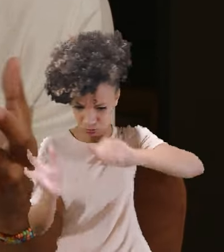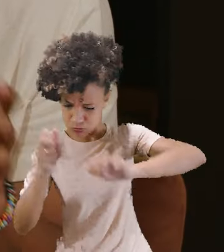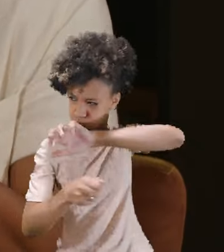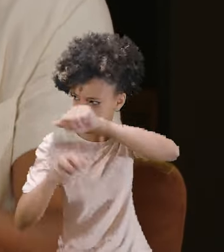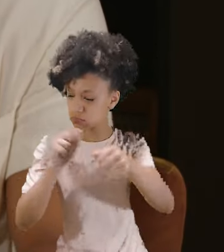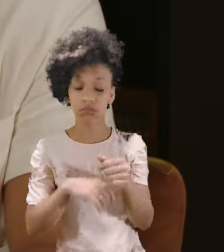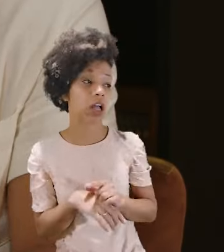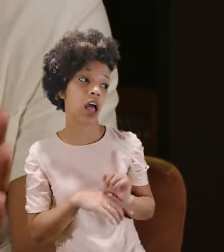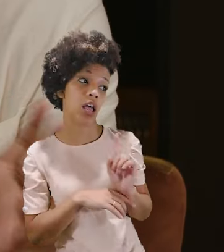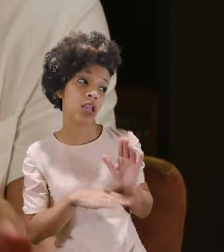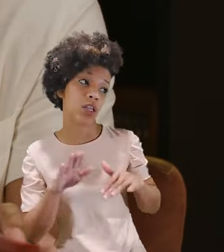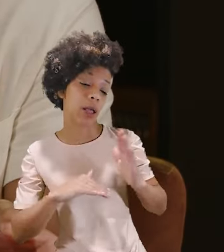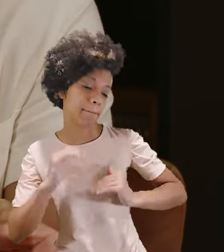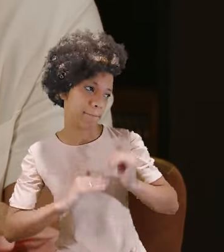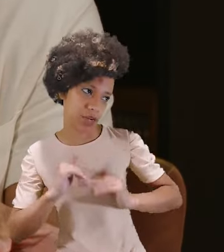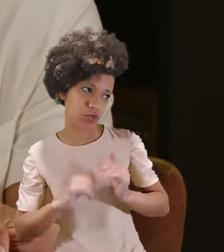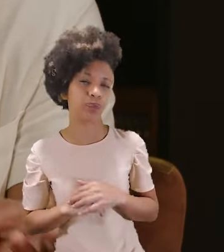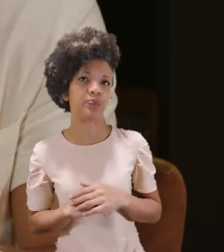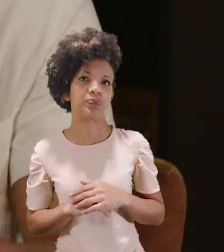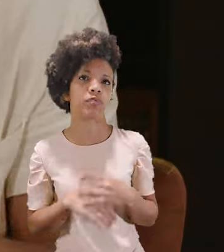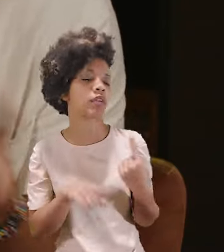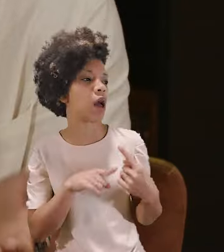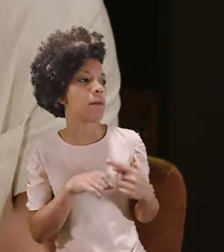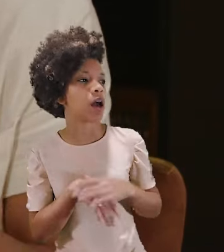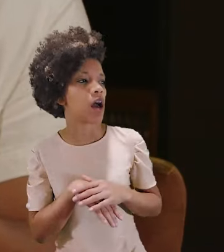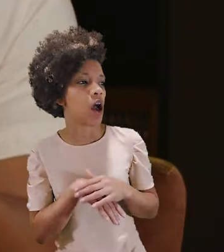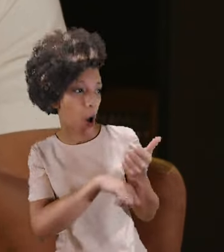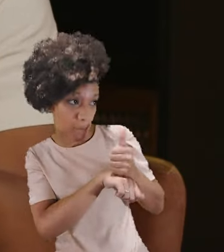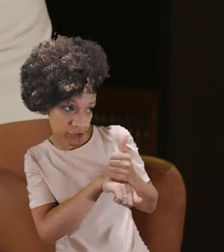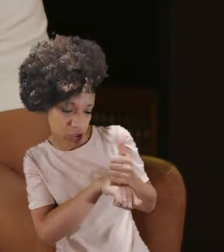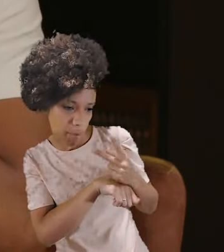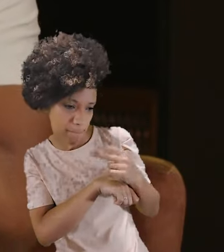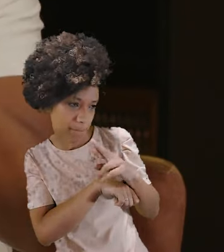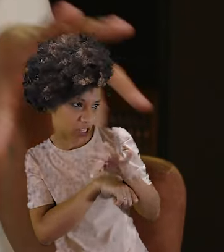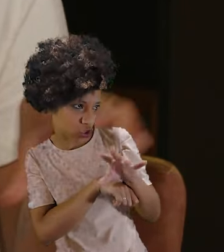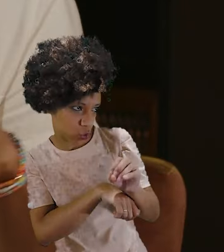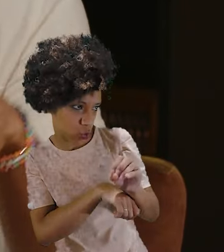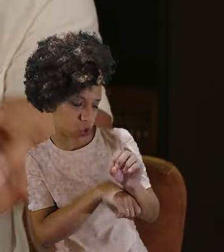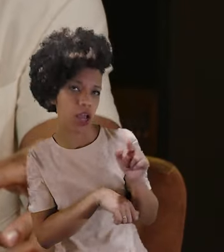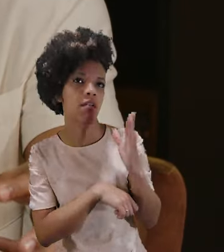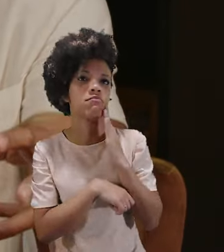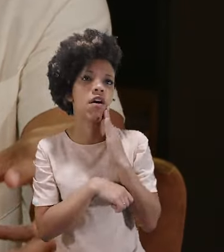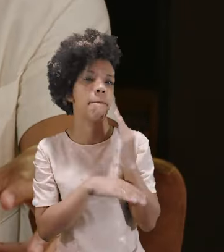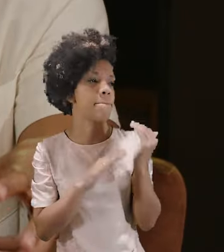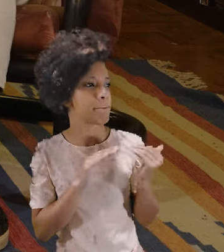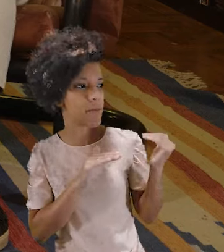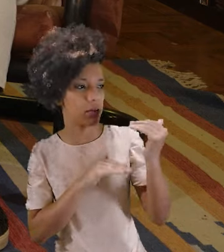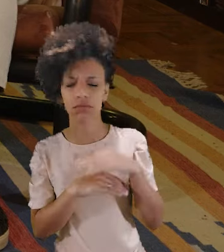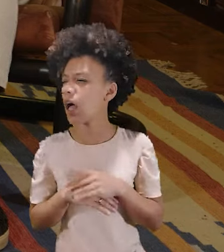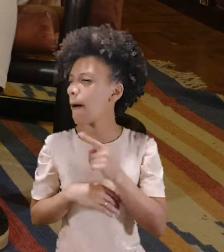a gente não na verdade essa responsabilidade mais prático ele vai fazer um plástico com o passar o que sabe mais sobre aquele